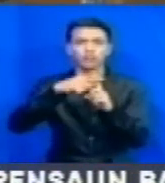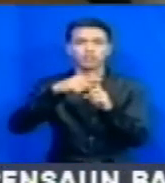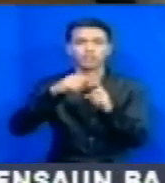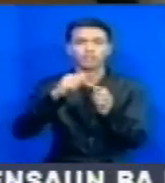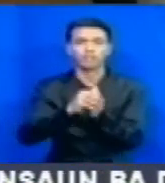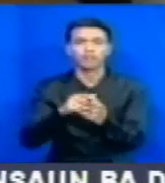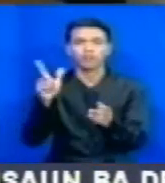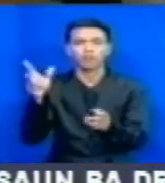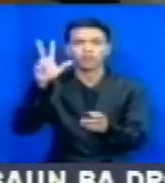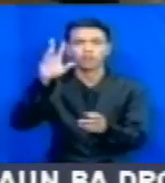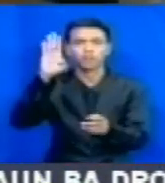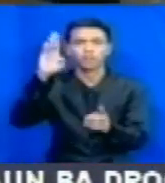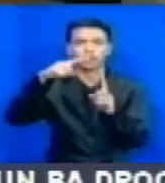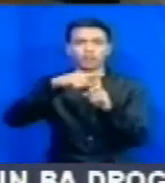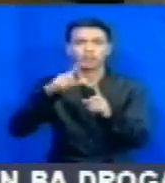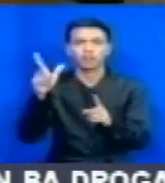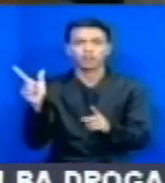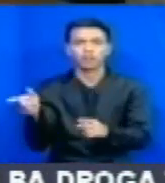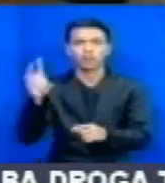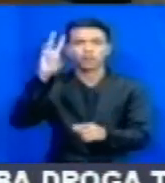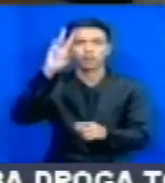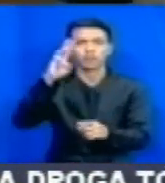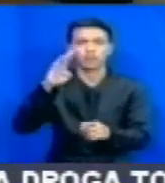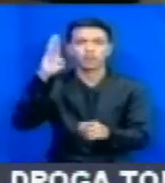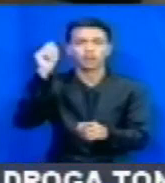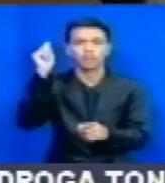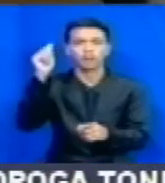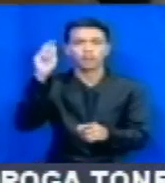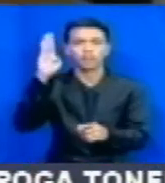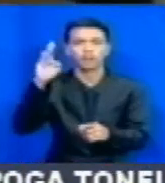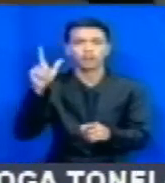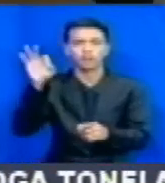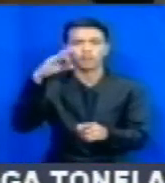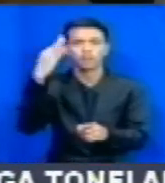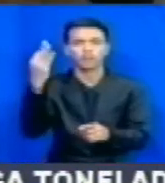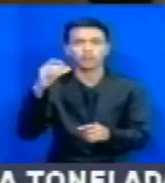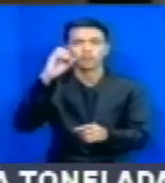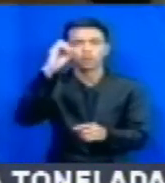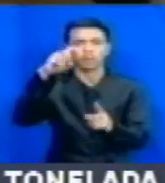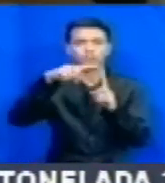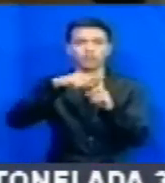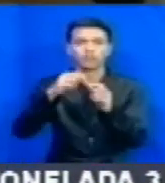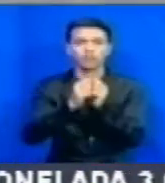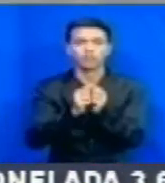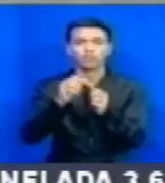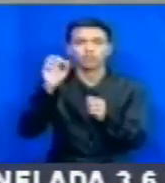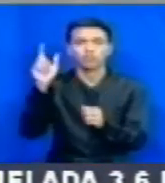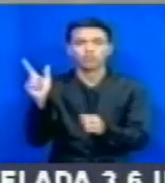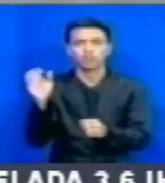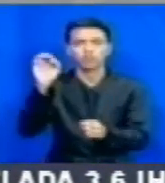ruanulu resintolu b mais ruanulu resinnen a b mais sanulu resinsia no pacote o mais sanulu resin